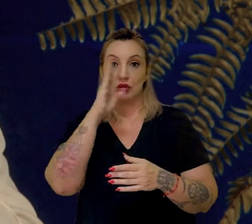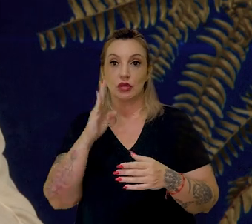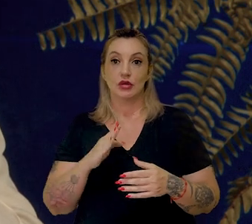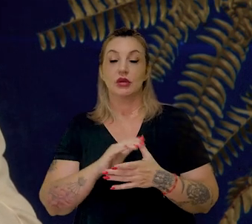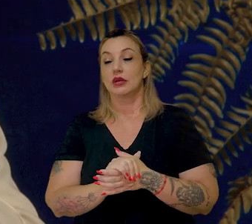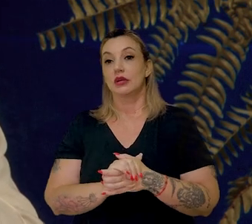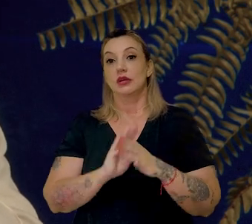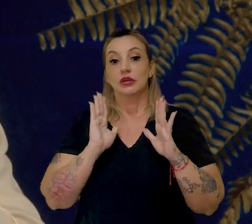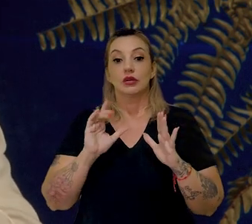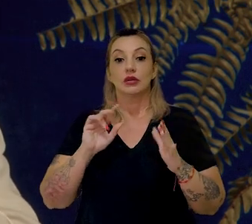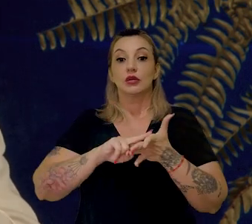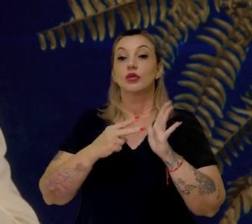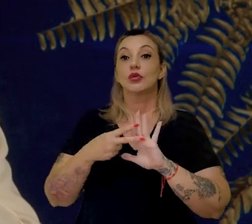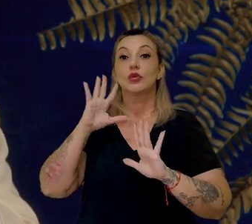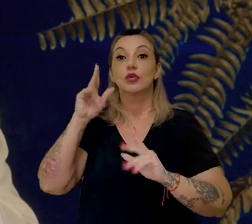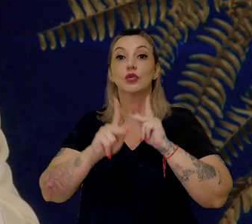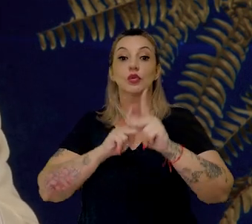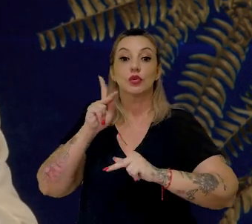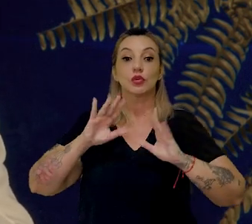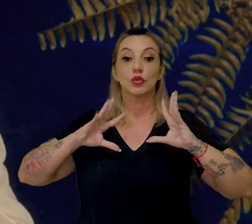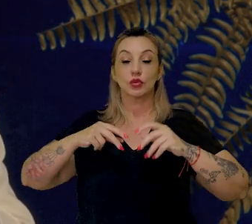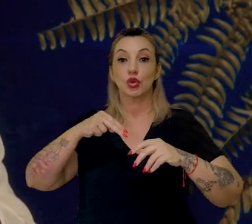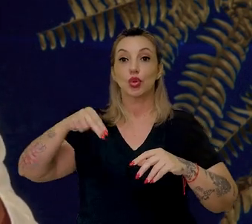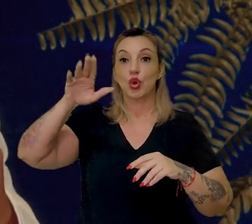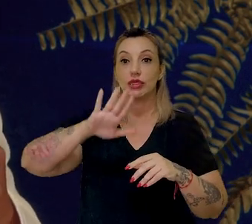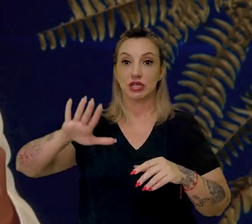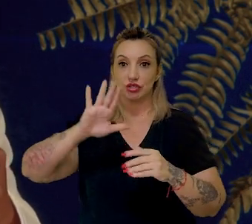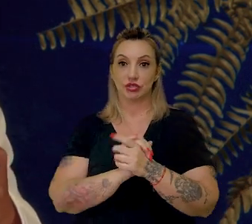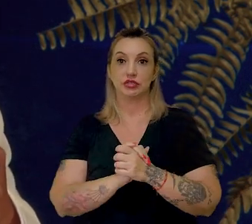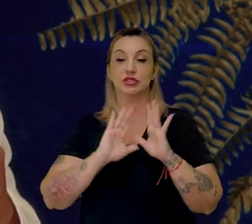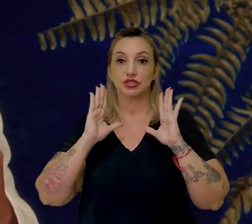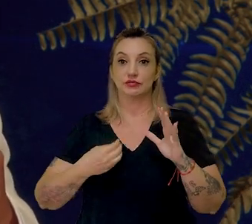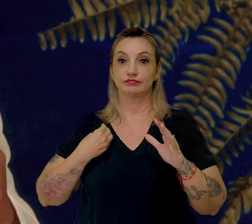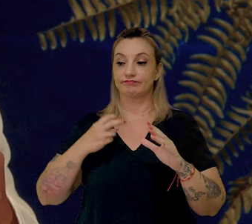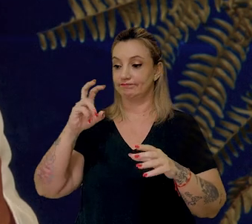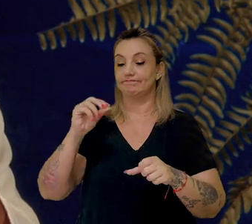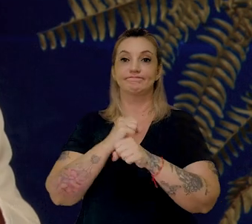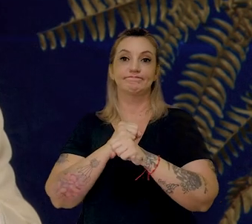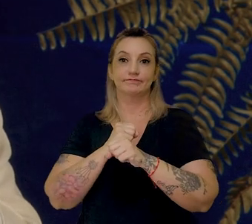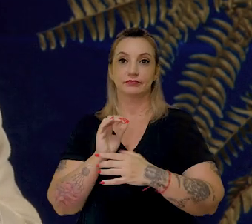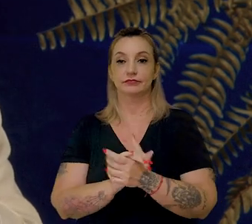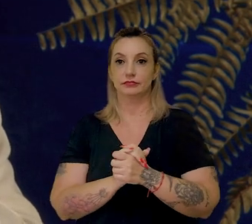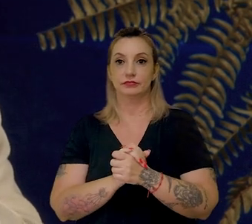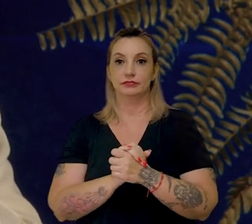para colocar já o que isso acontece com população toda nordestina que já vive isso há 50